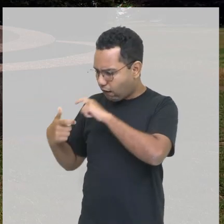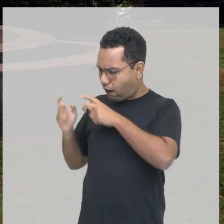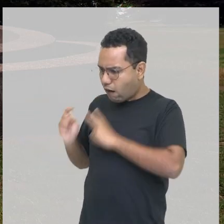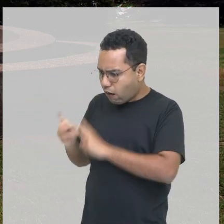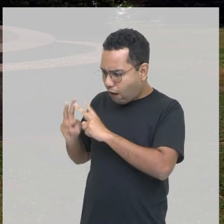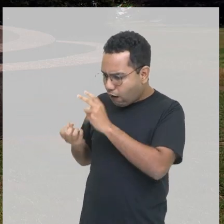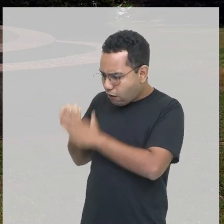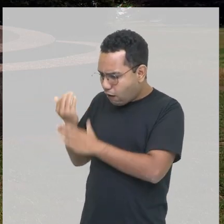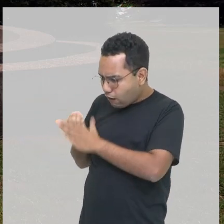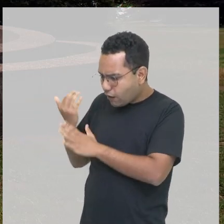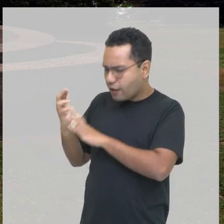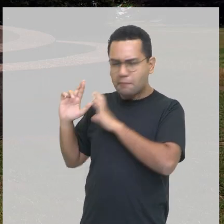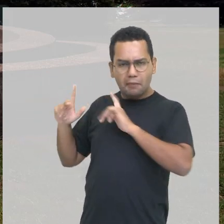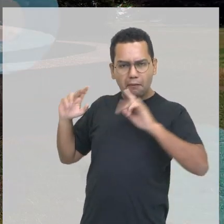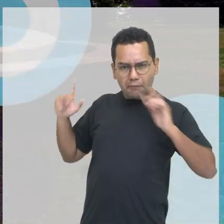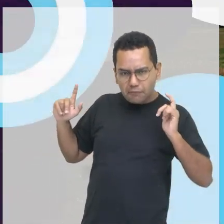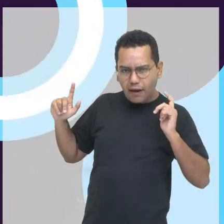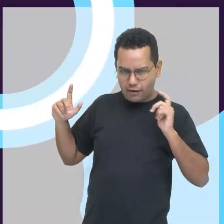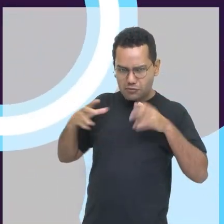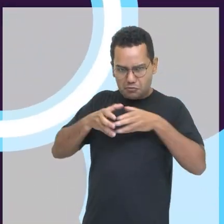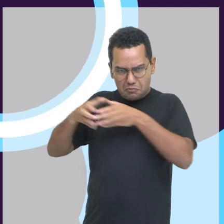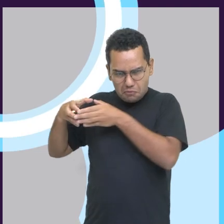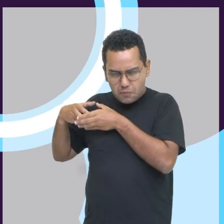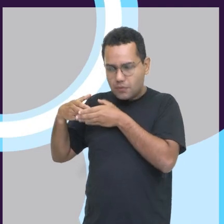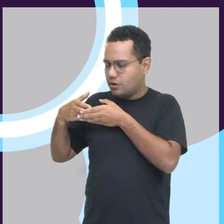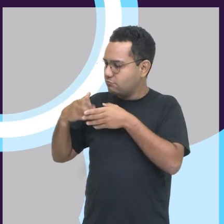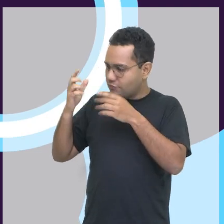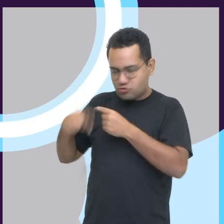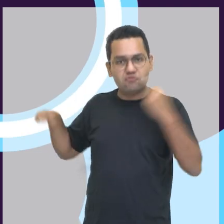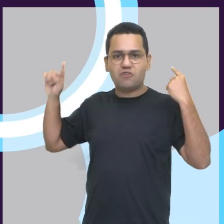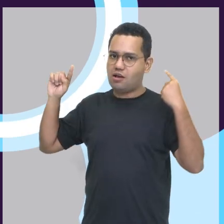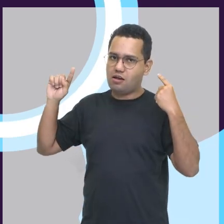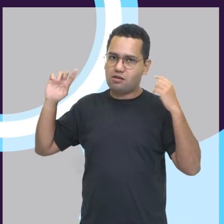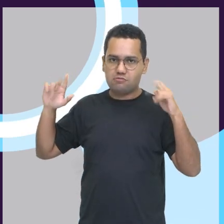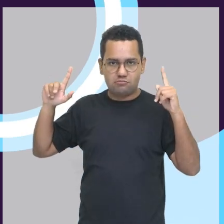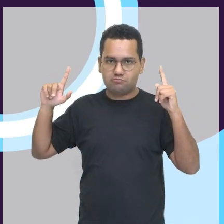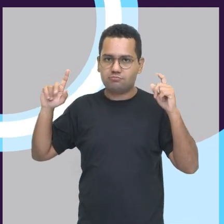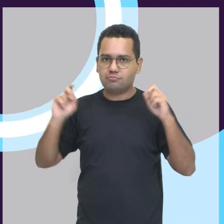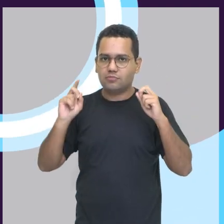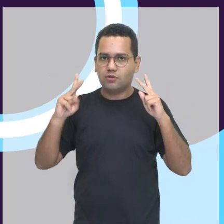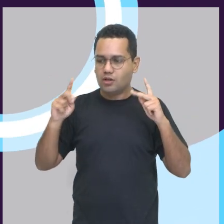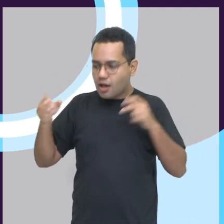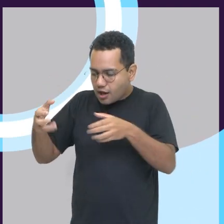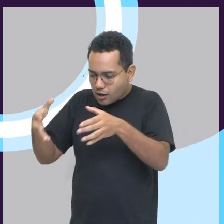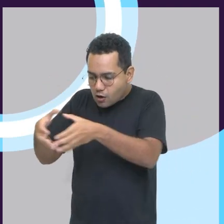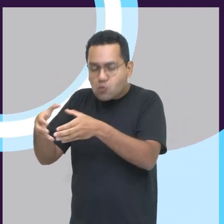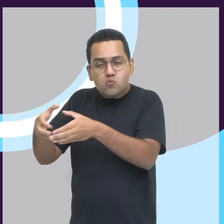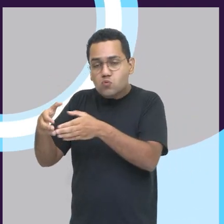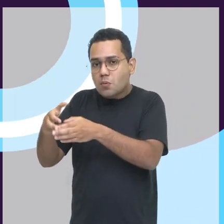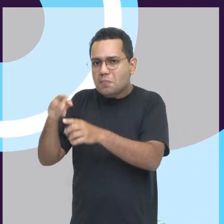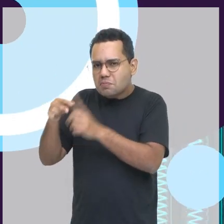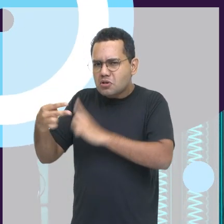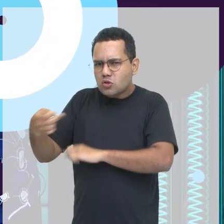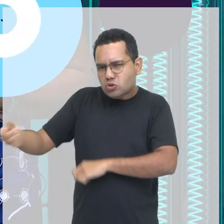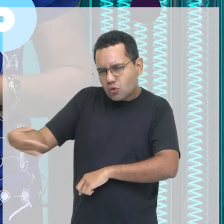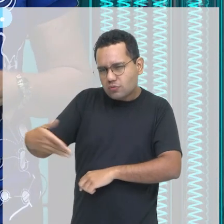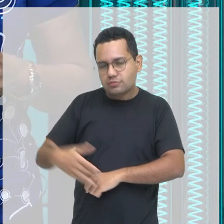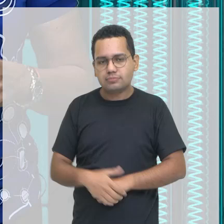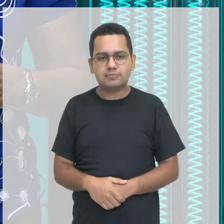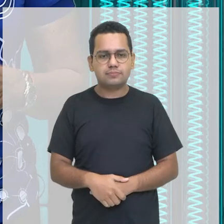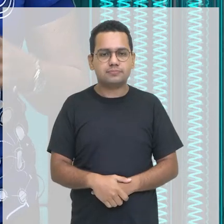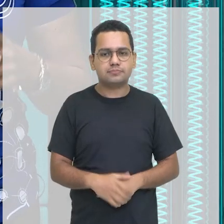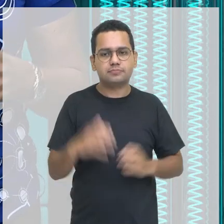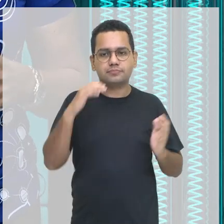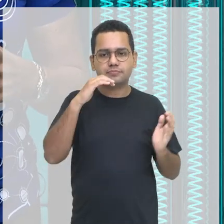abstracionismo e todas as vanguardas. E agora nós vamos mostrar para vocês uma obra de arte que